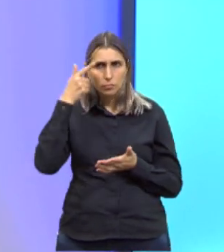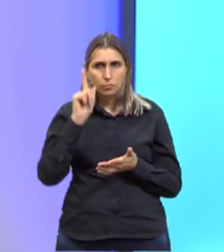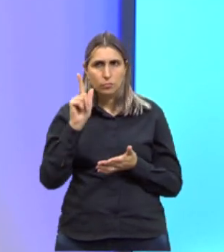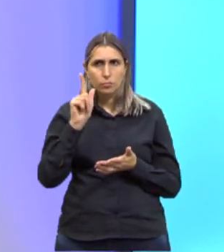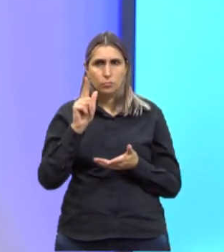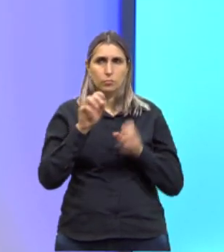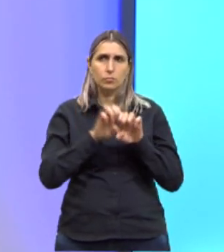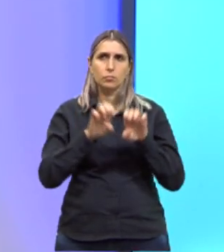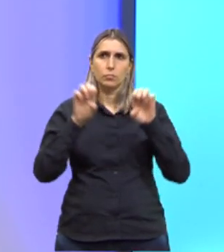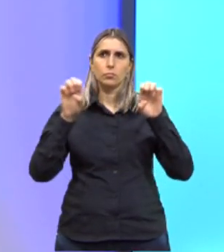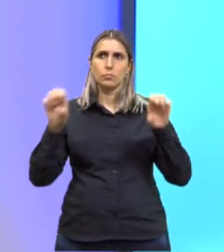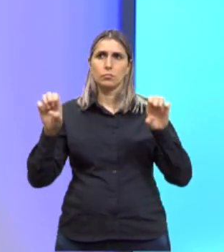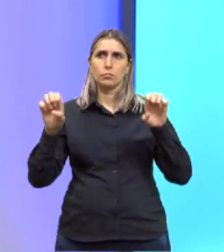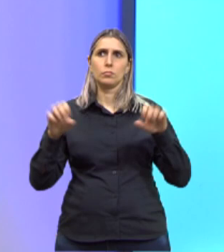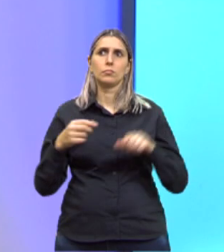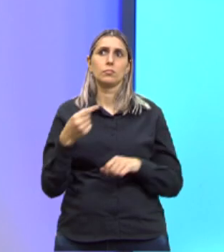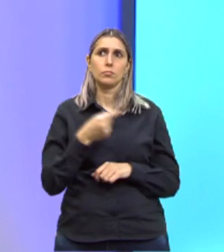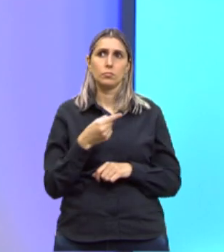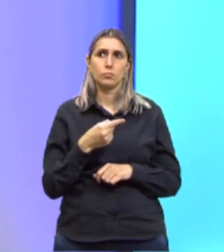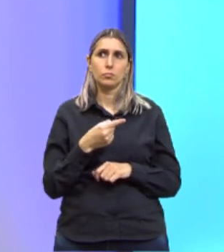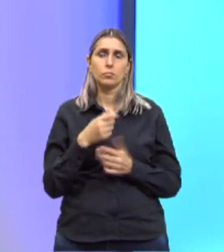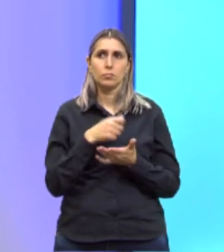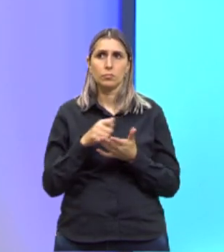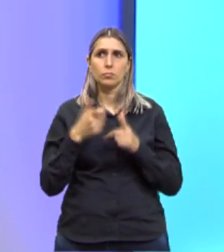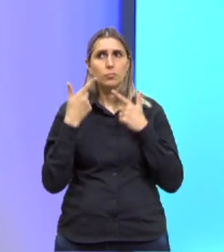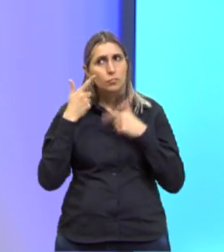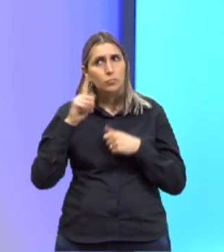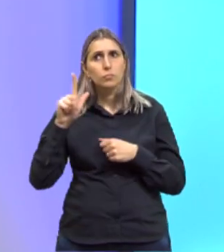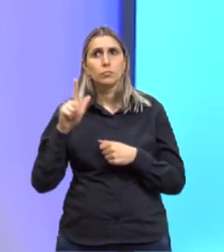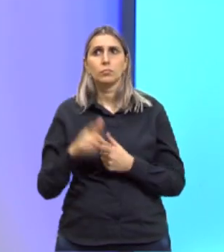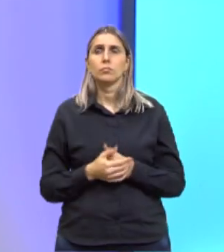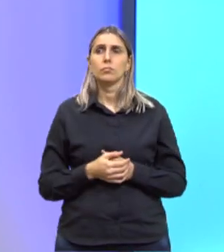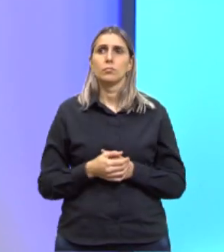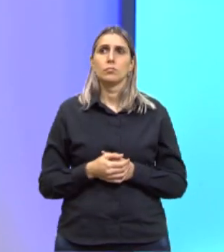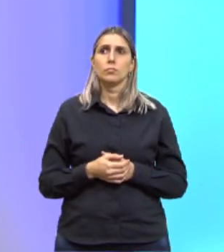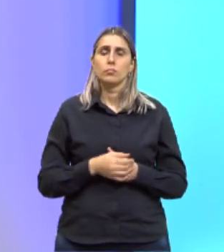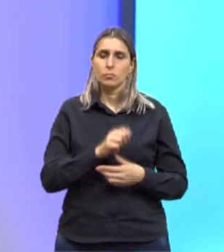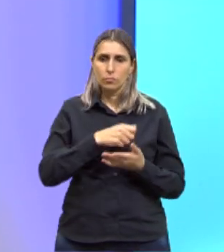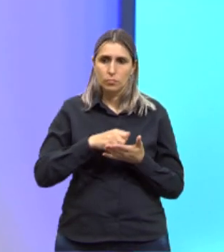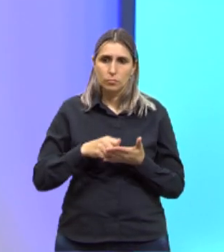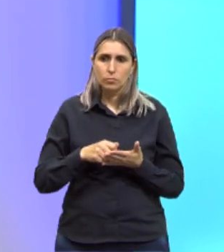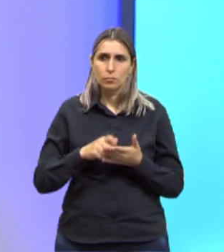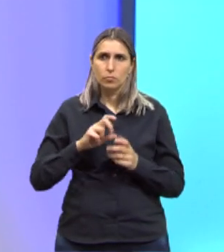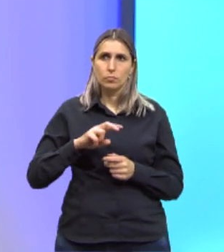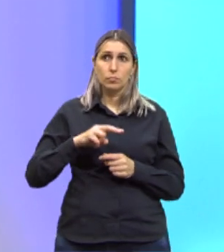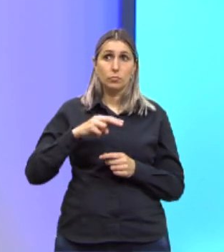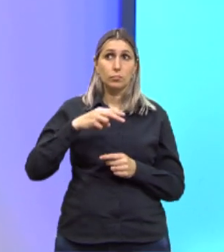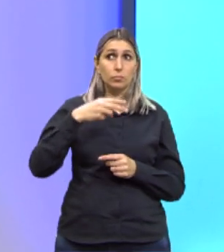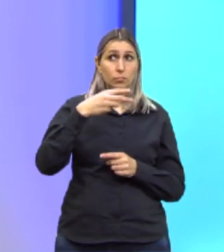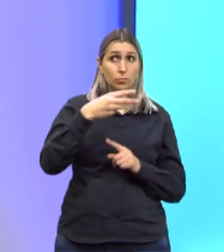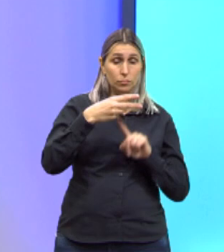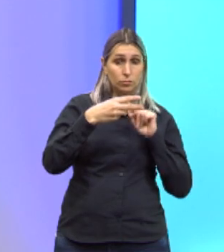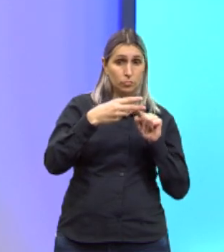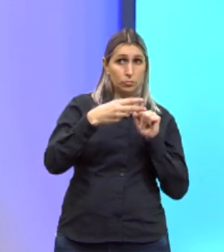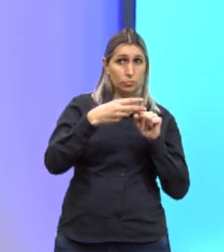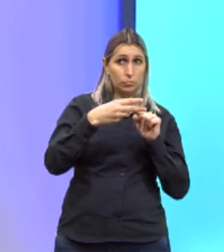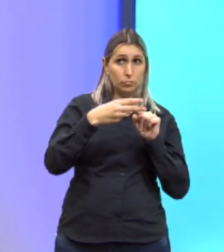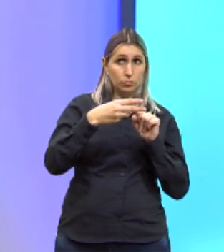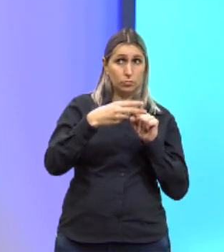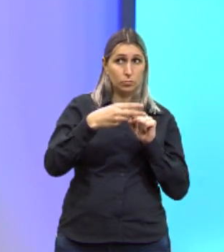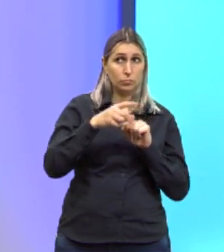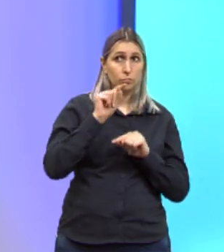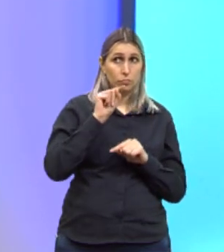reescrever a equação. E aqui ela está reescrita. E eu disse, reescrever com expoentes 2, ou